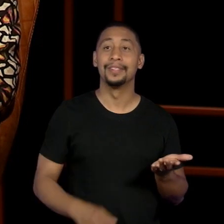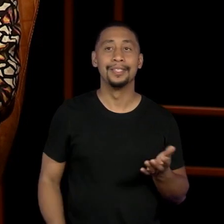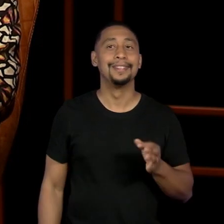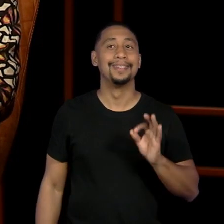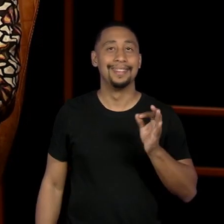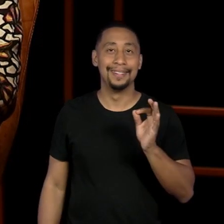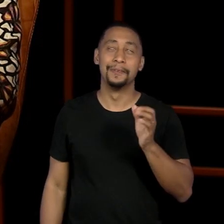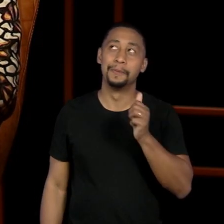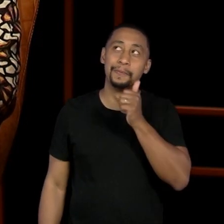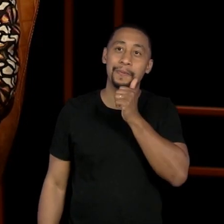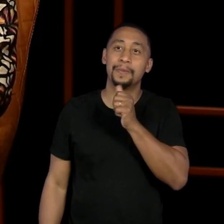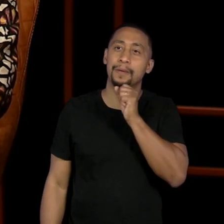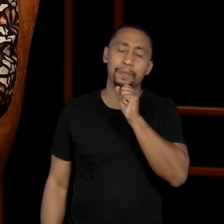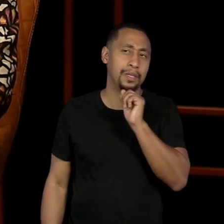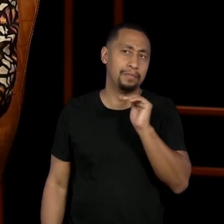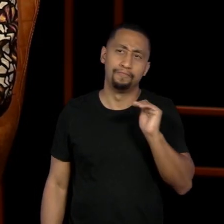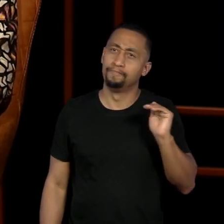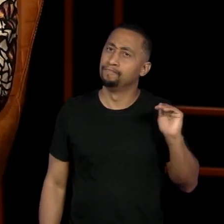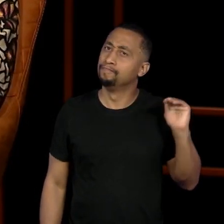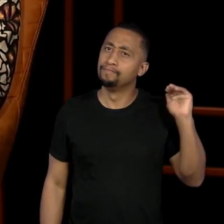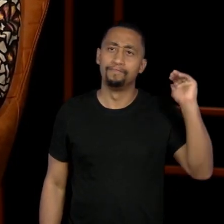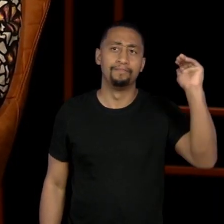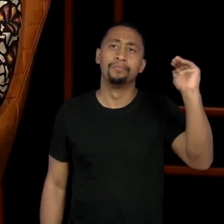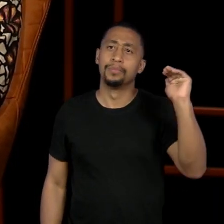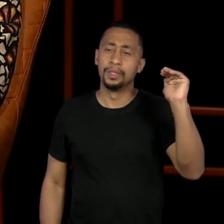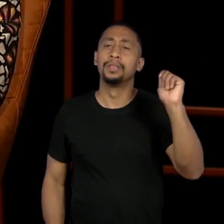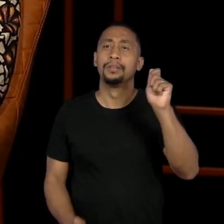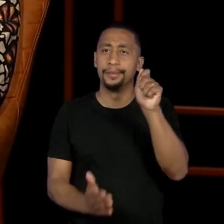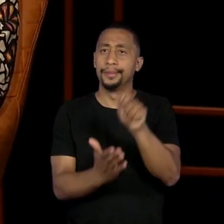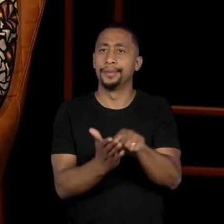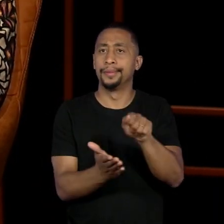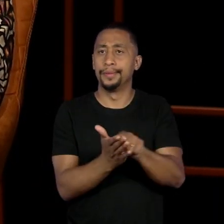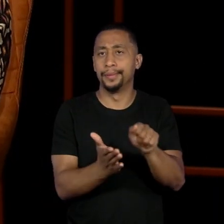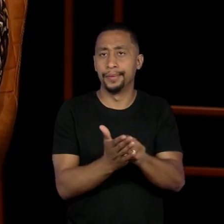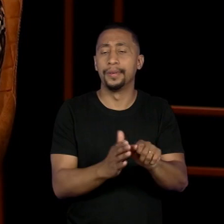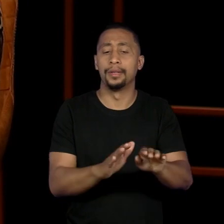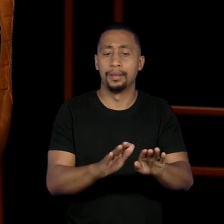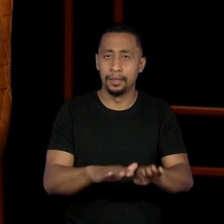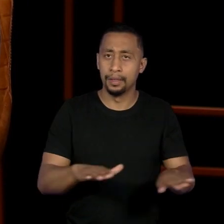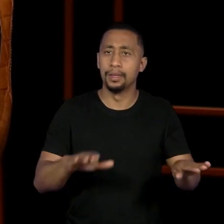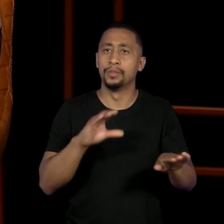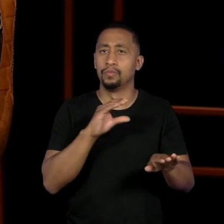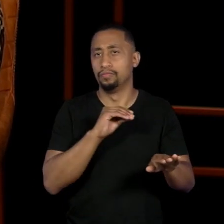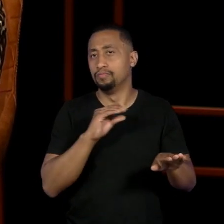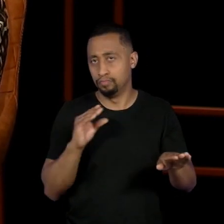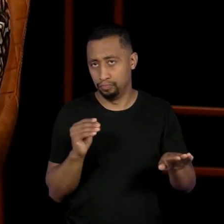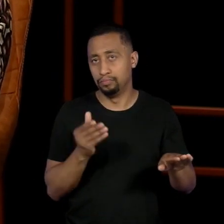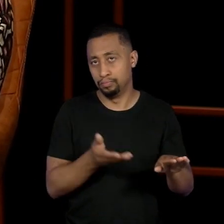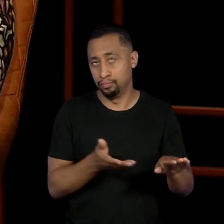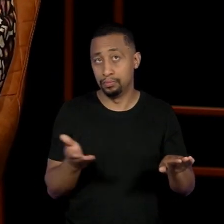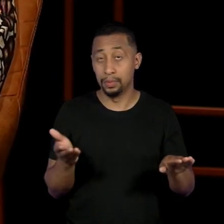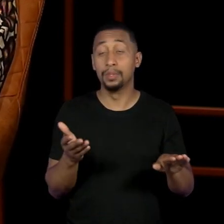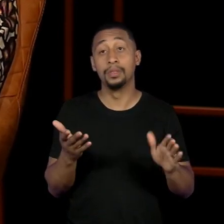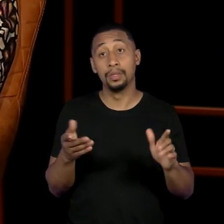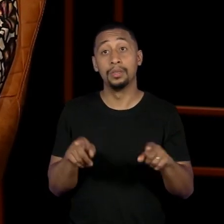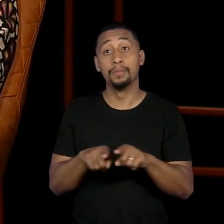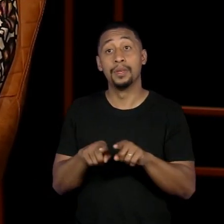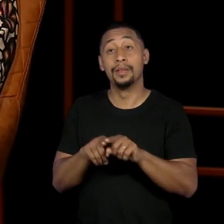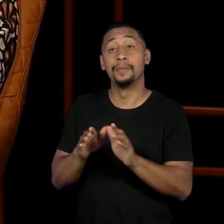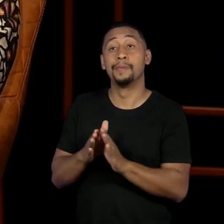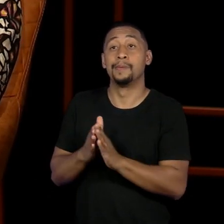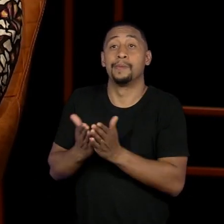é, digamos, uma das maiores escritoras infanto-juvenis. E esse foi um dos primeiros livros